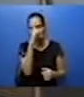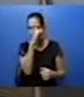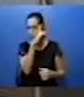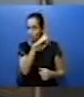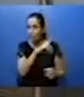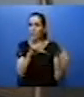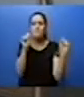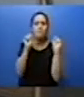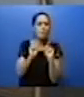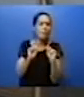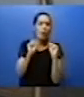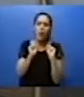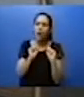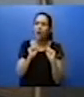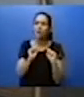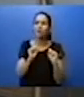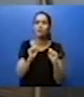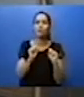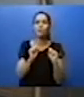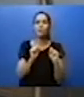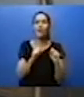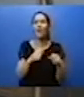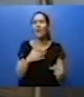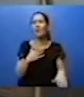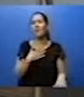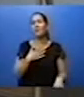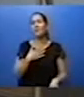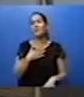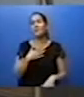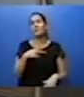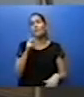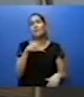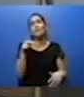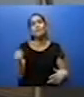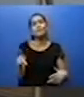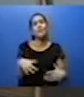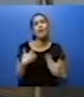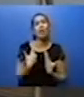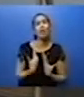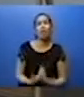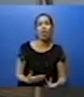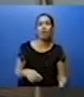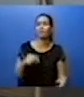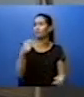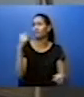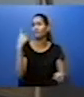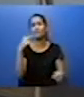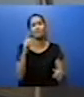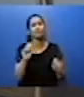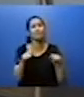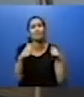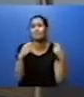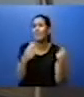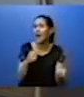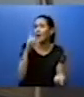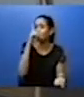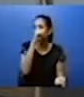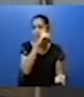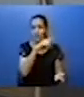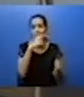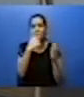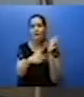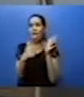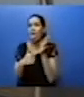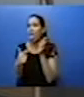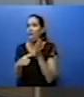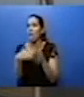pode e aí eu não dou conta de simplificar não seja muito complicado a porque esse monte de